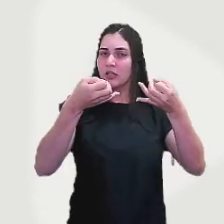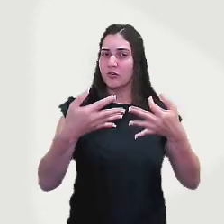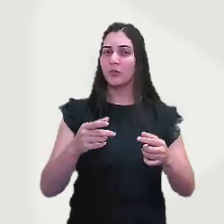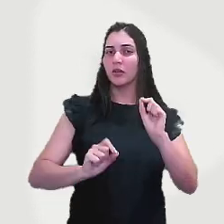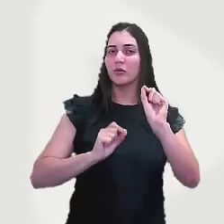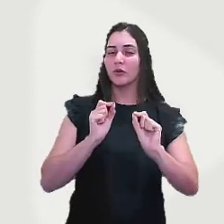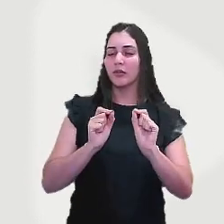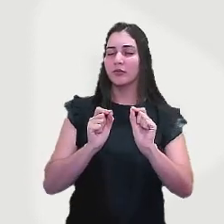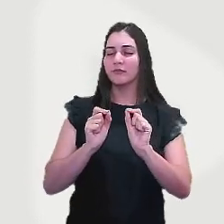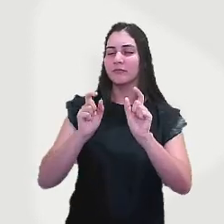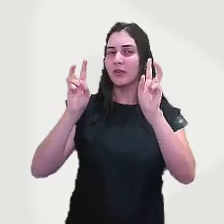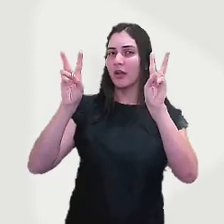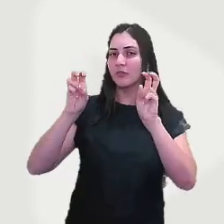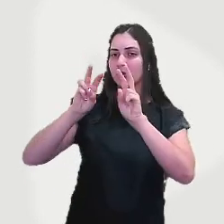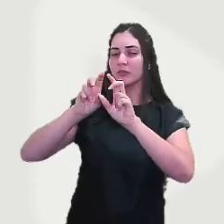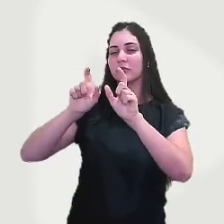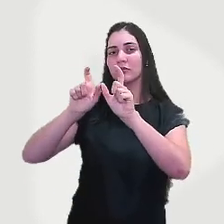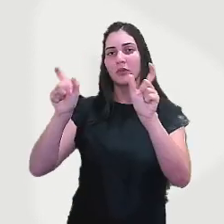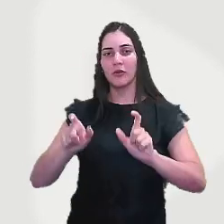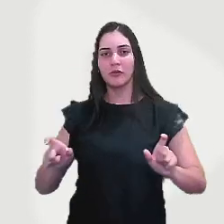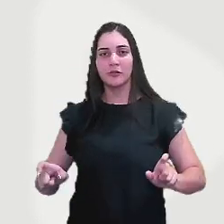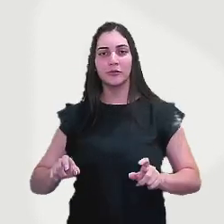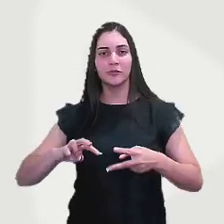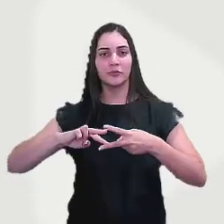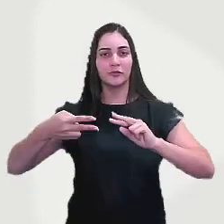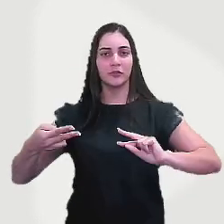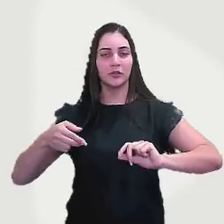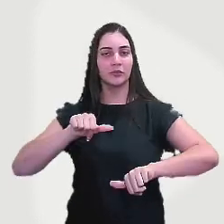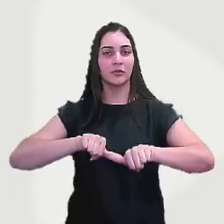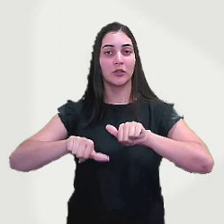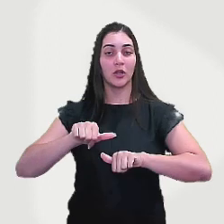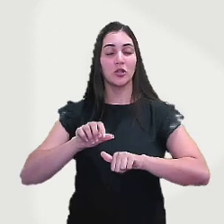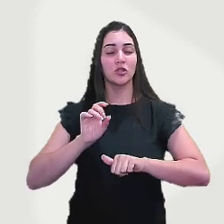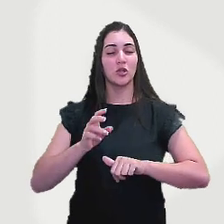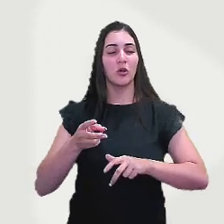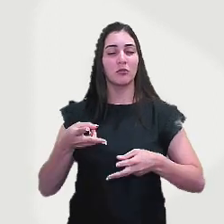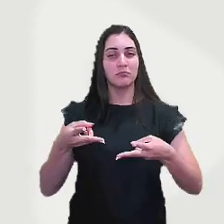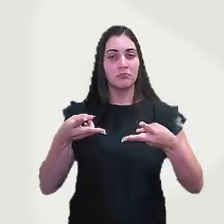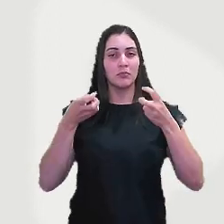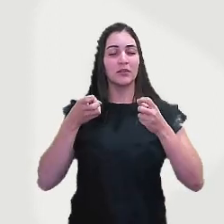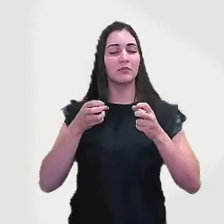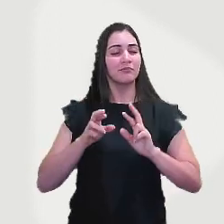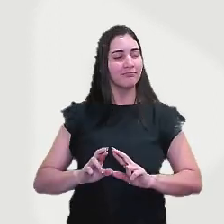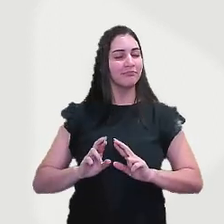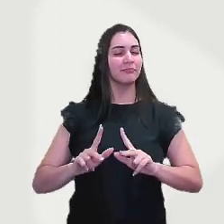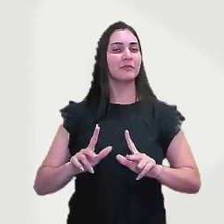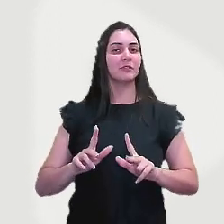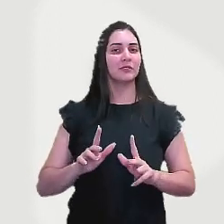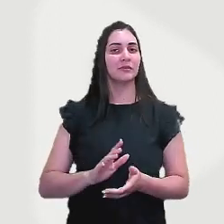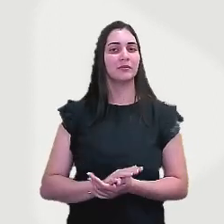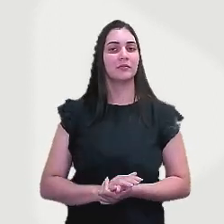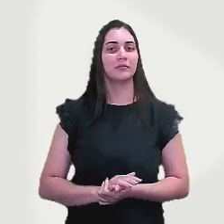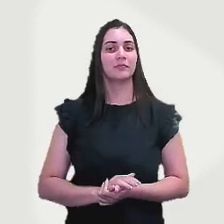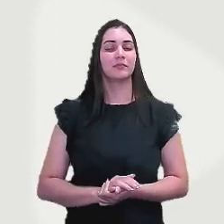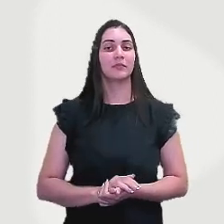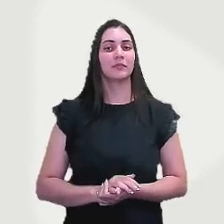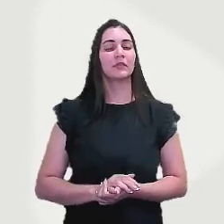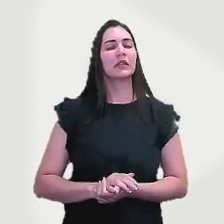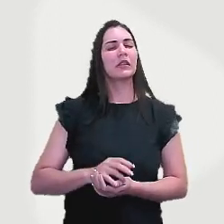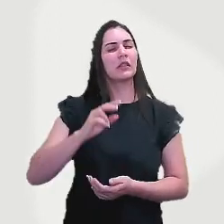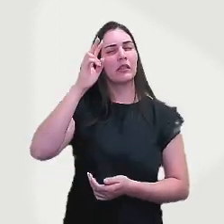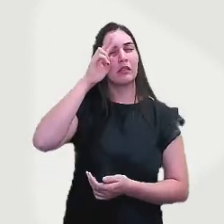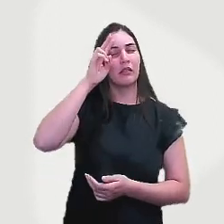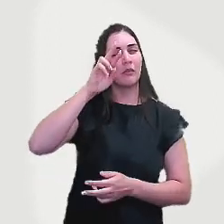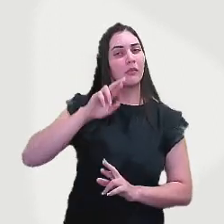para a expressão organismo geneticamente modificado. Só que a gente percebe que não é tão assim não, né? Se liga? Lembra aquela